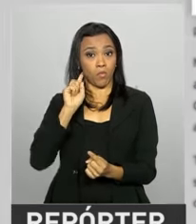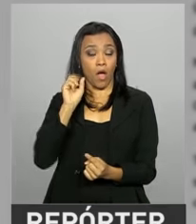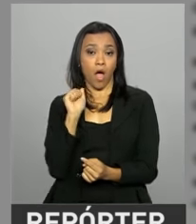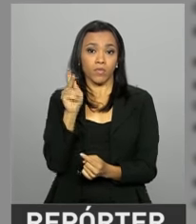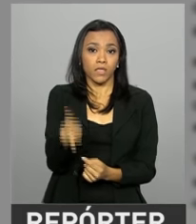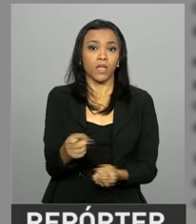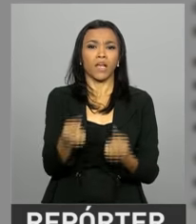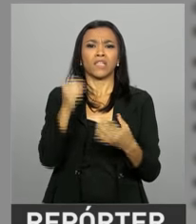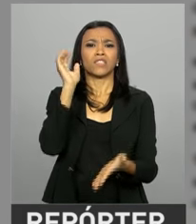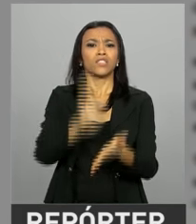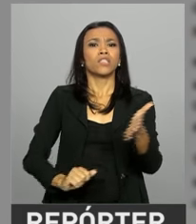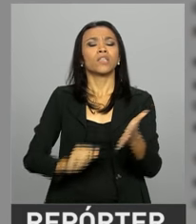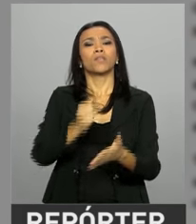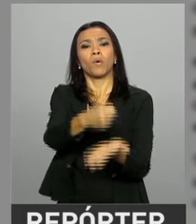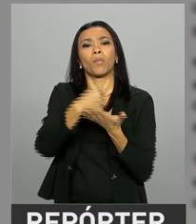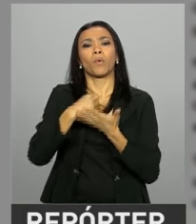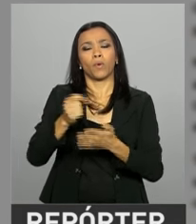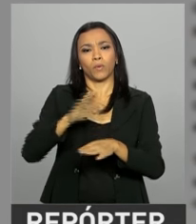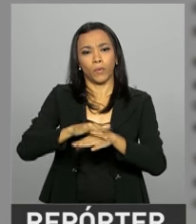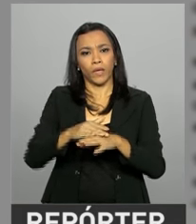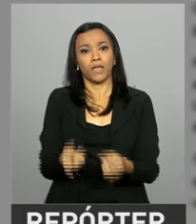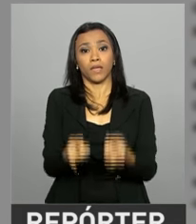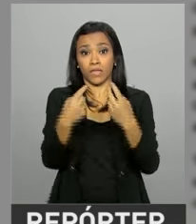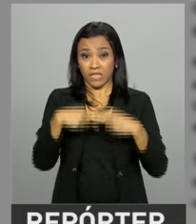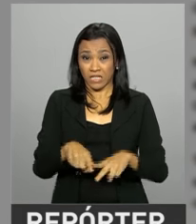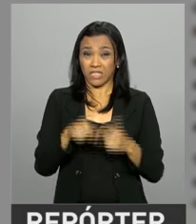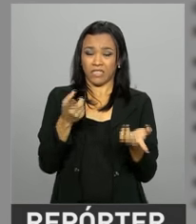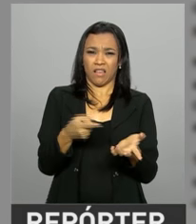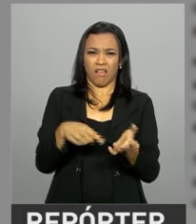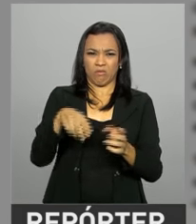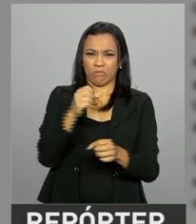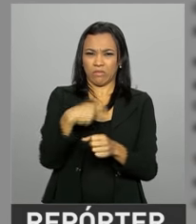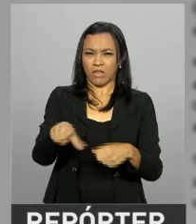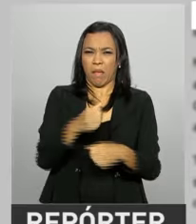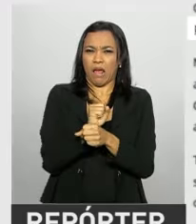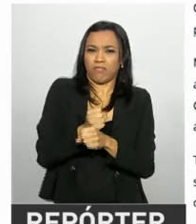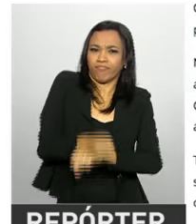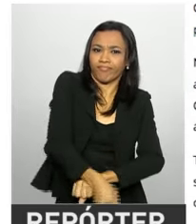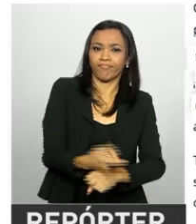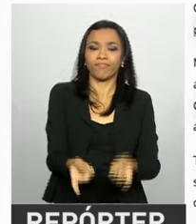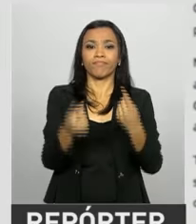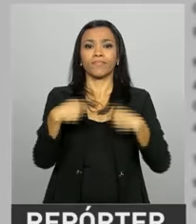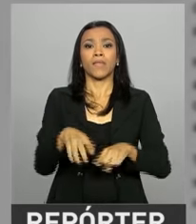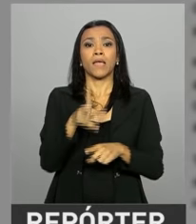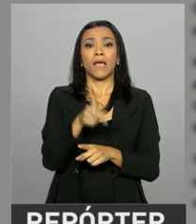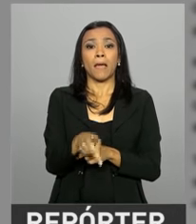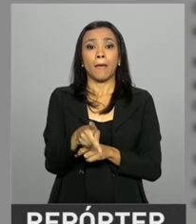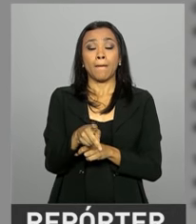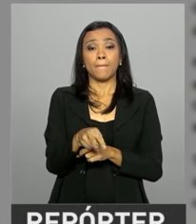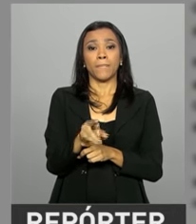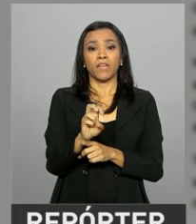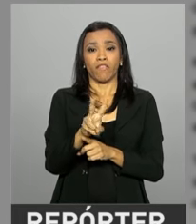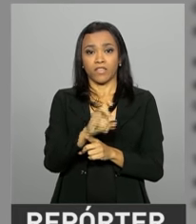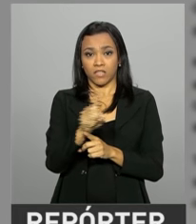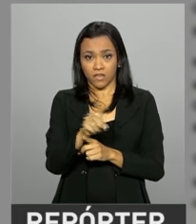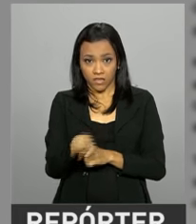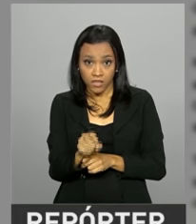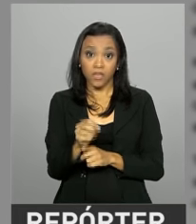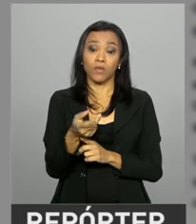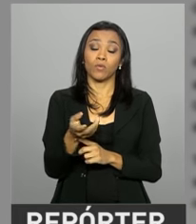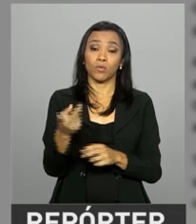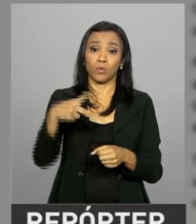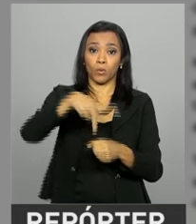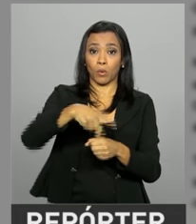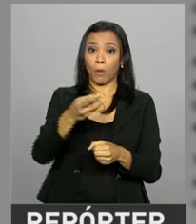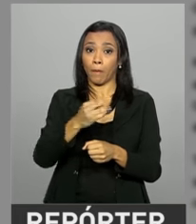do auxílio doença regulamentação do trabalho escravo privatização do pral ou revogação da consolidação das